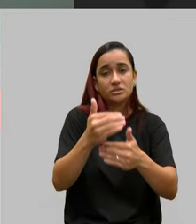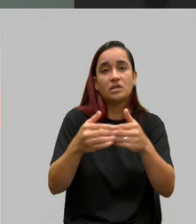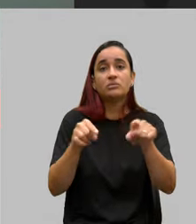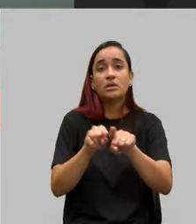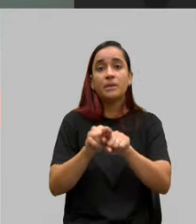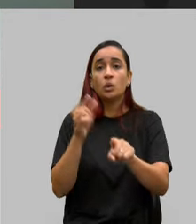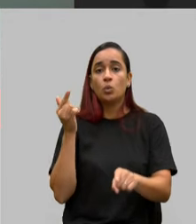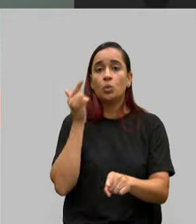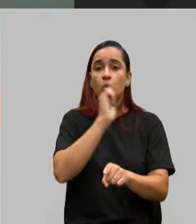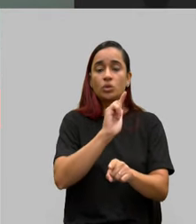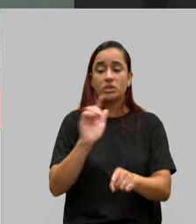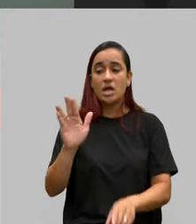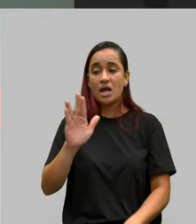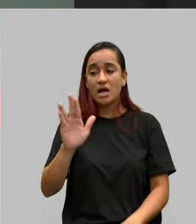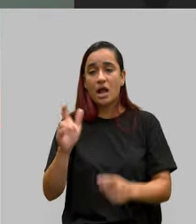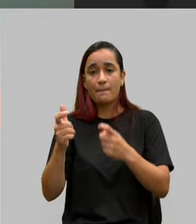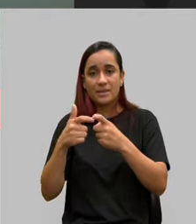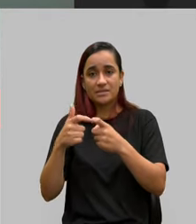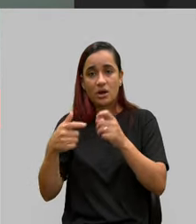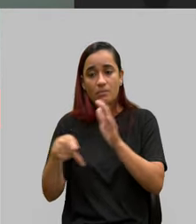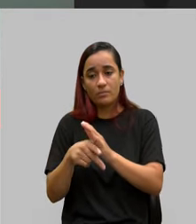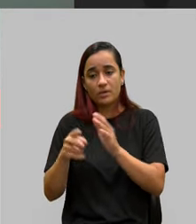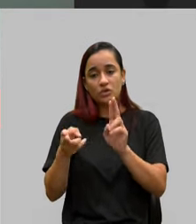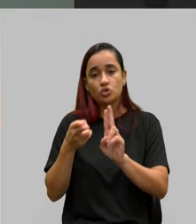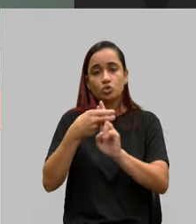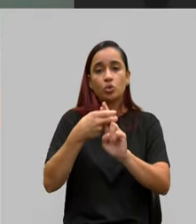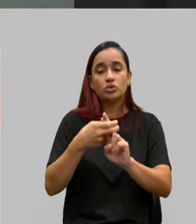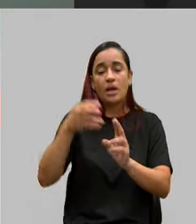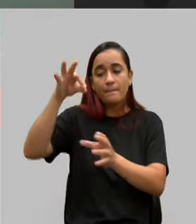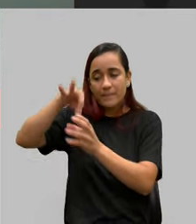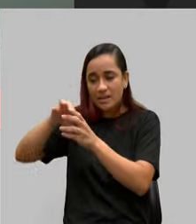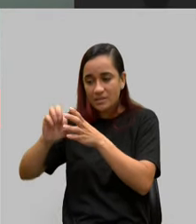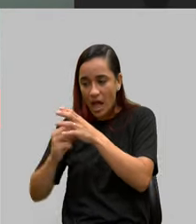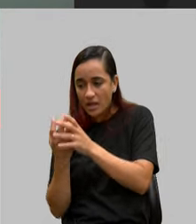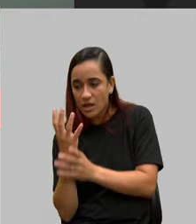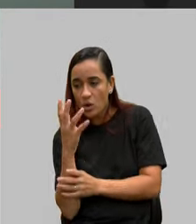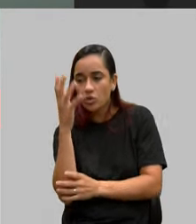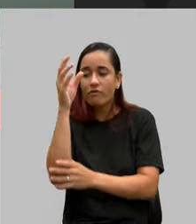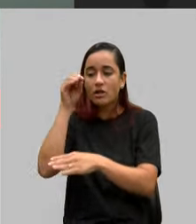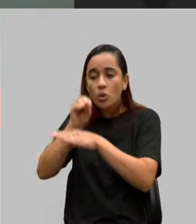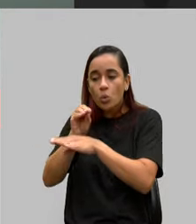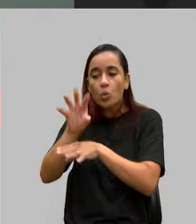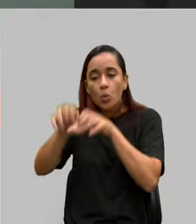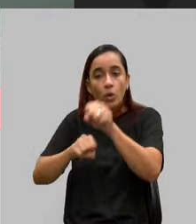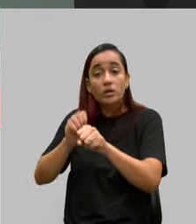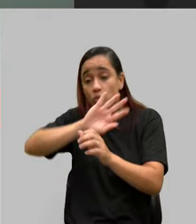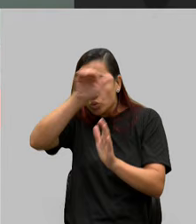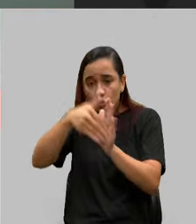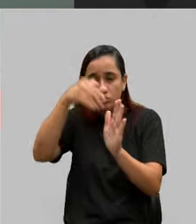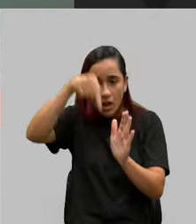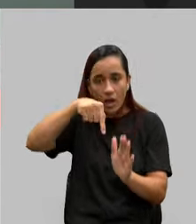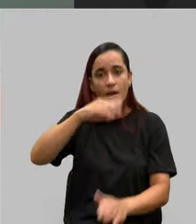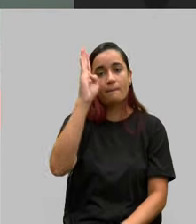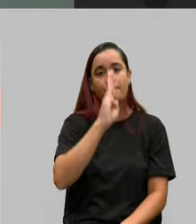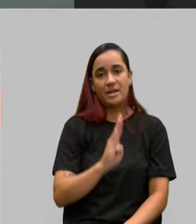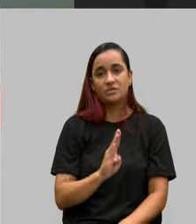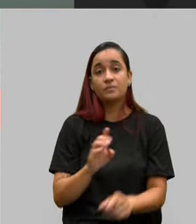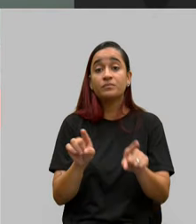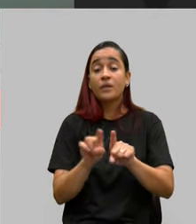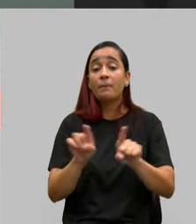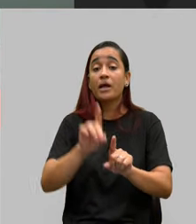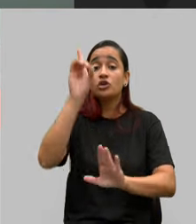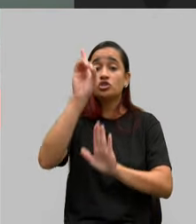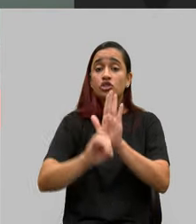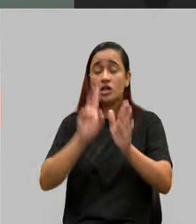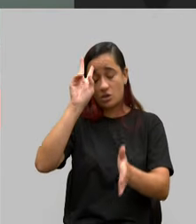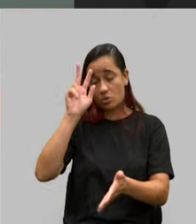medicinal pelo SUS plantada cultivada colhida e extraída em nosso país não devemos ignorar também o direito à autonomia